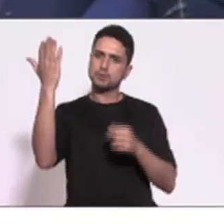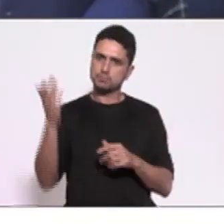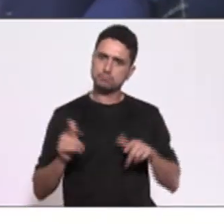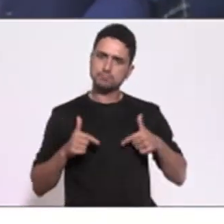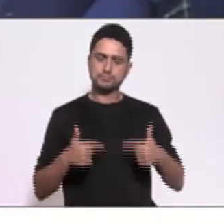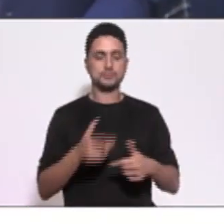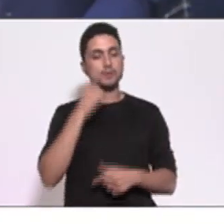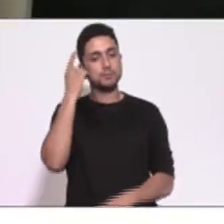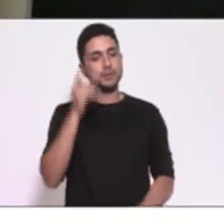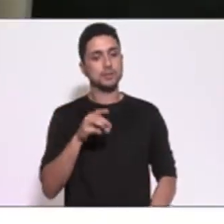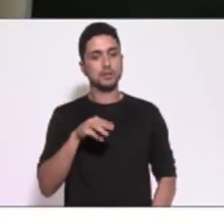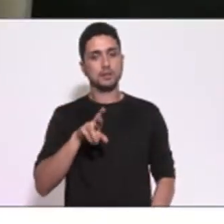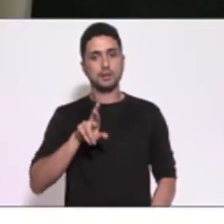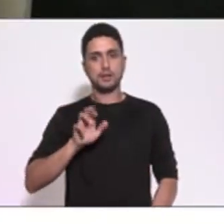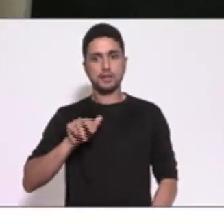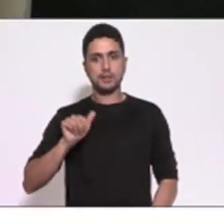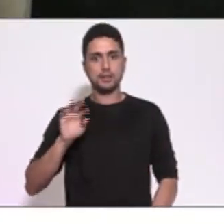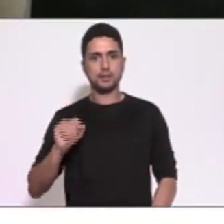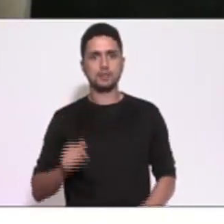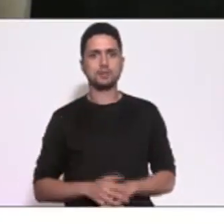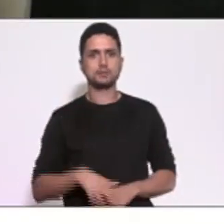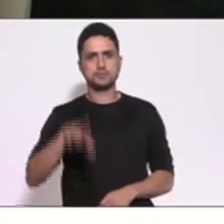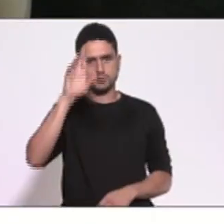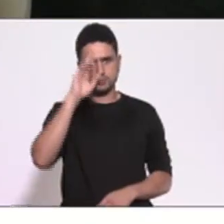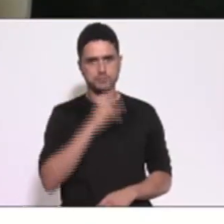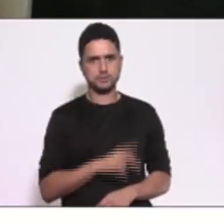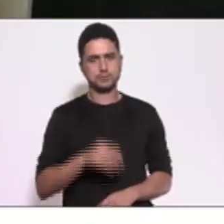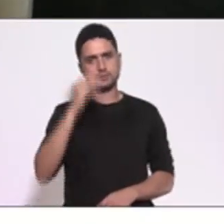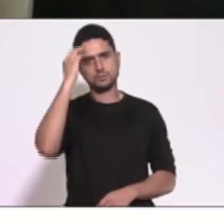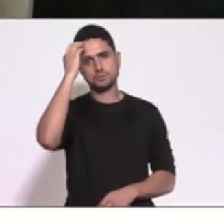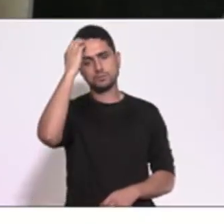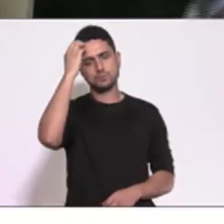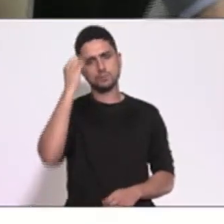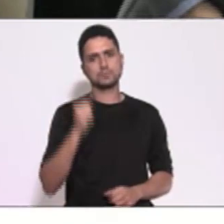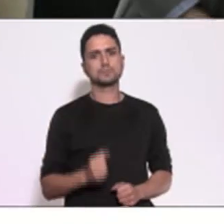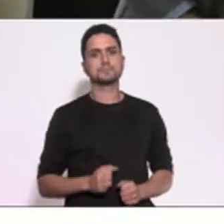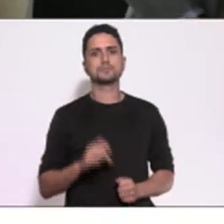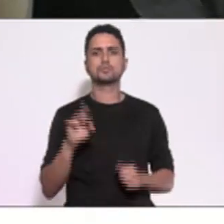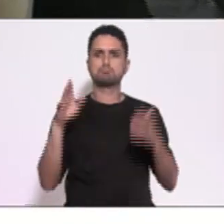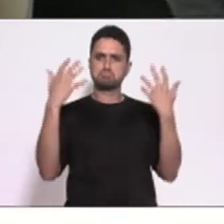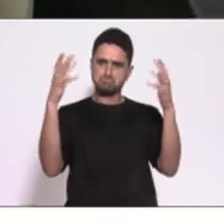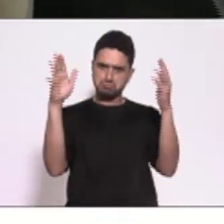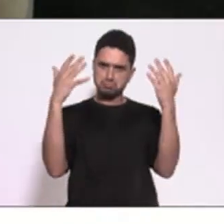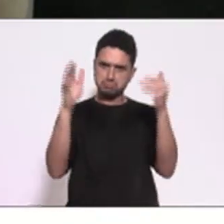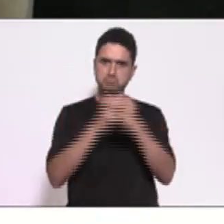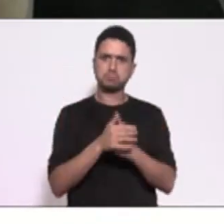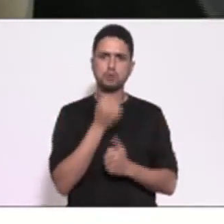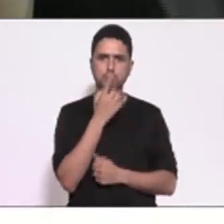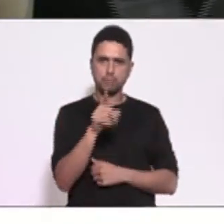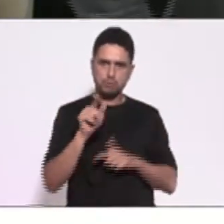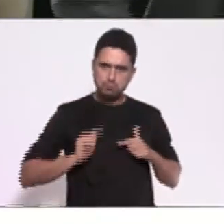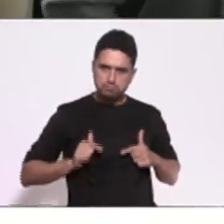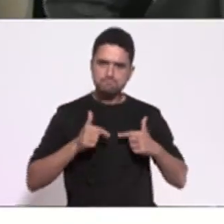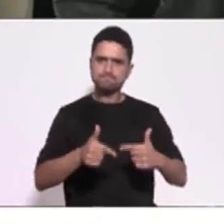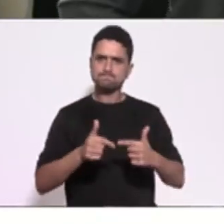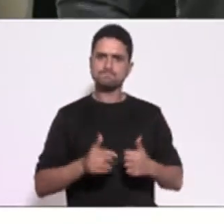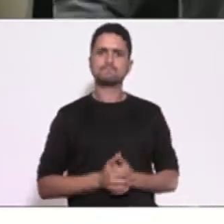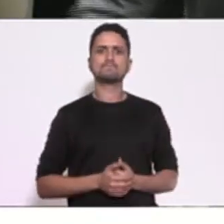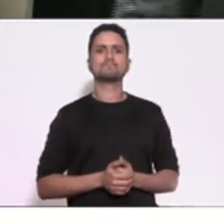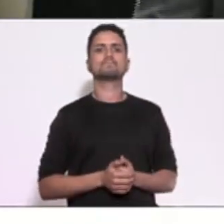Deputada Renata. Senhor presidente, não só parabenizá-lo pela iniciativa, é claro que